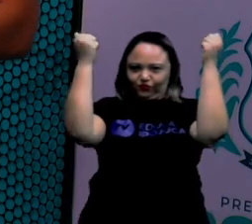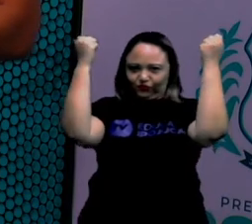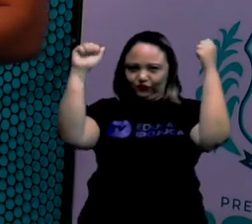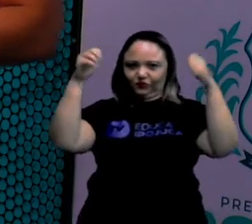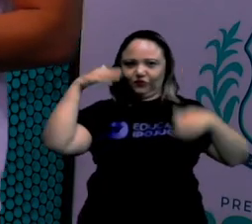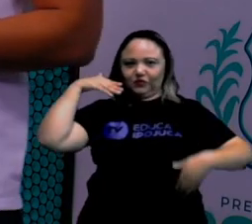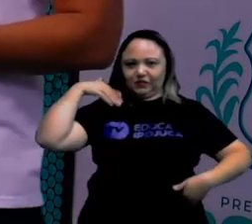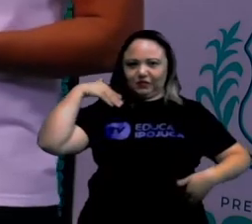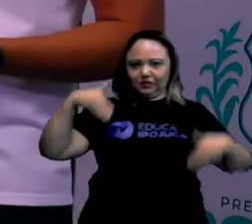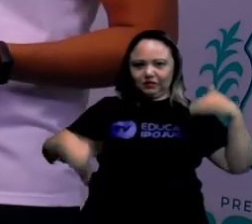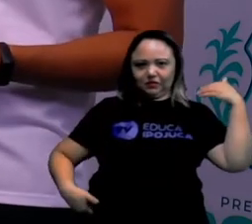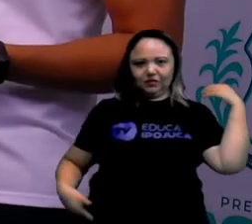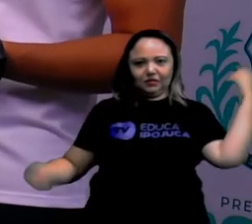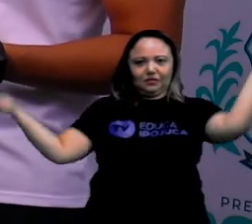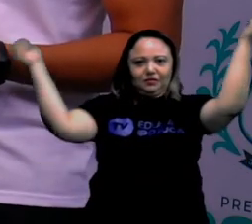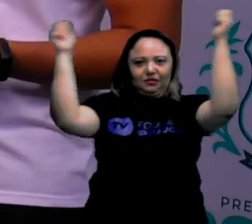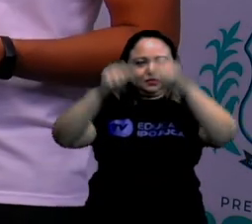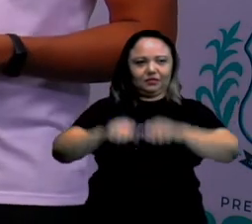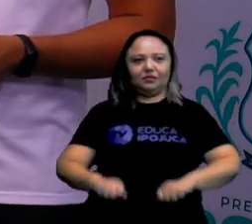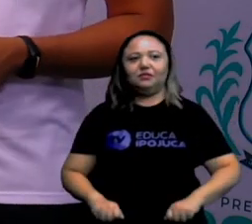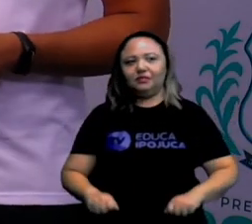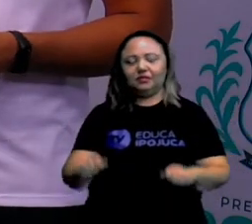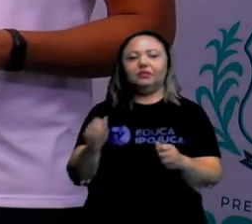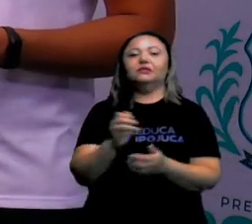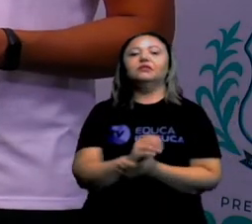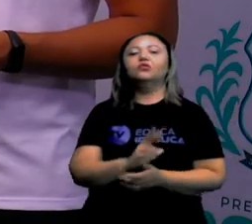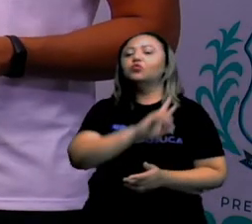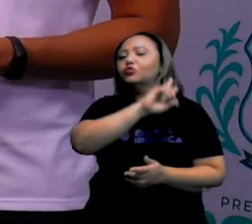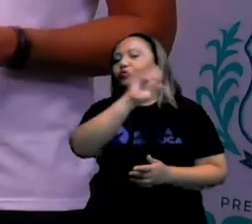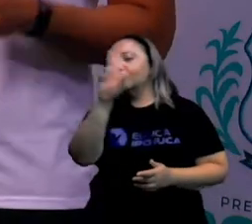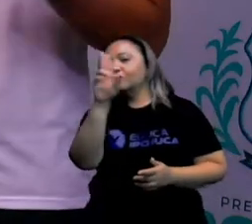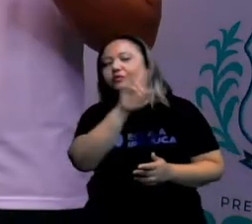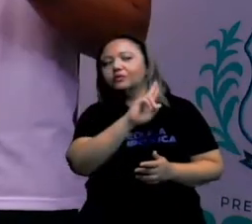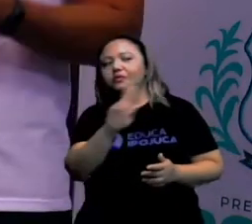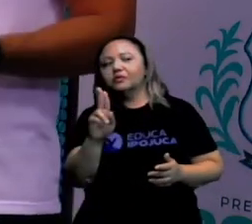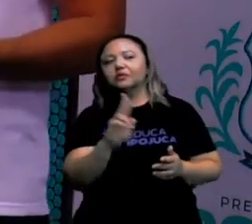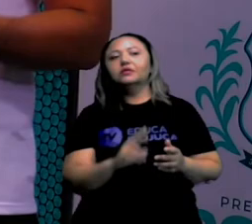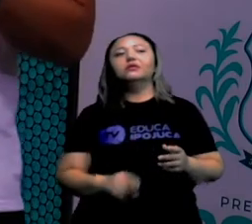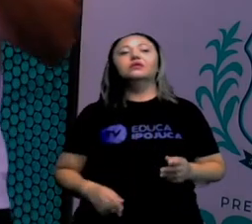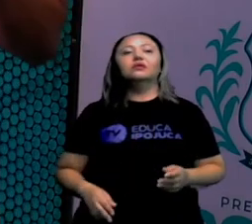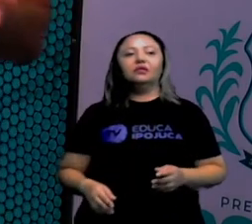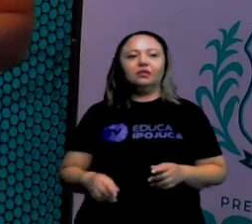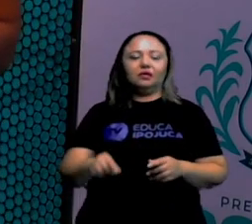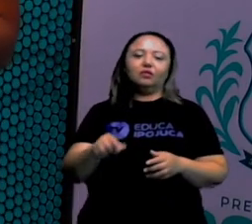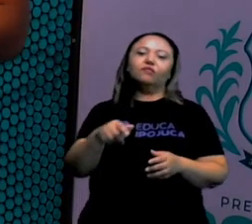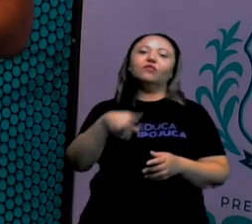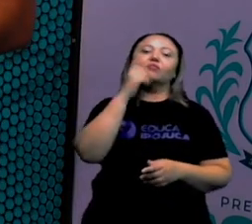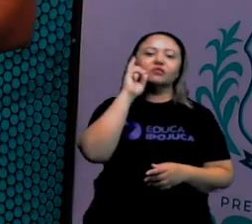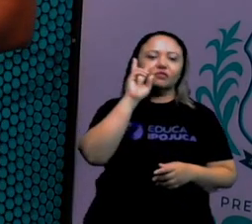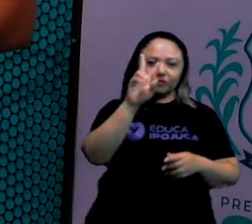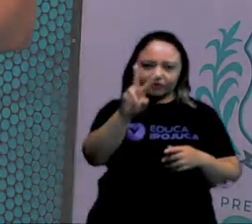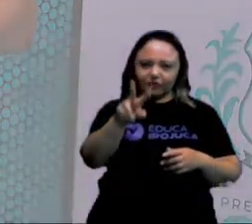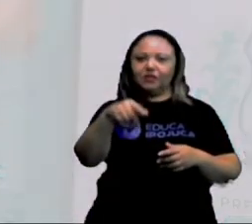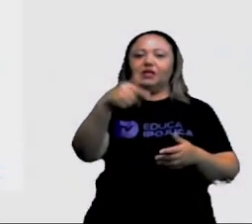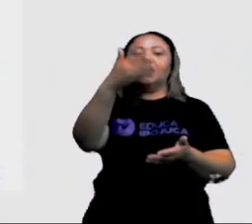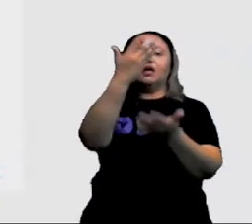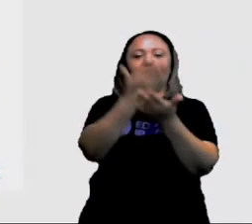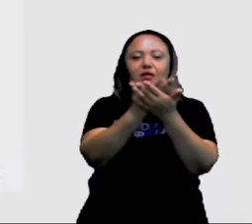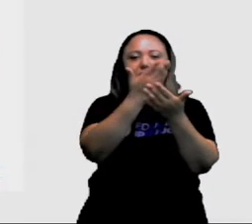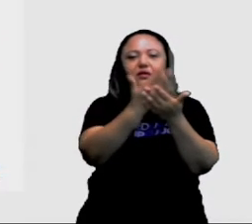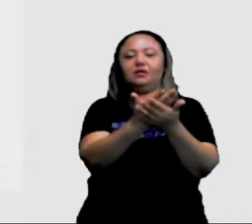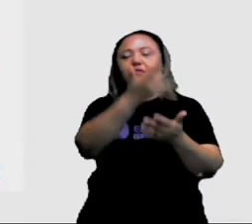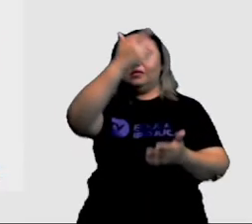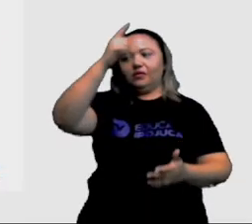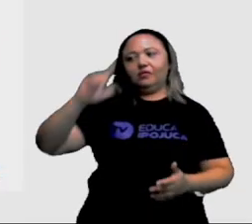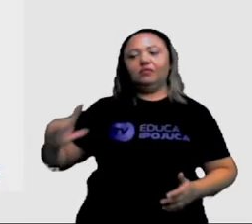aula de hoje, tá? Vocês vão encontrar esses nomes por aqui e a gente corrige na nossa próxima aula,